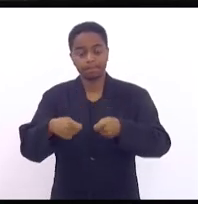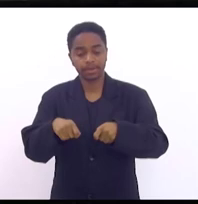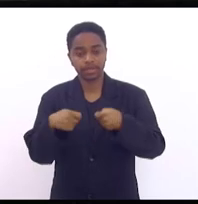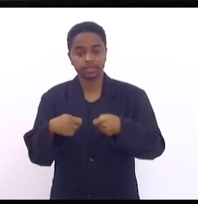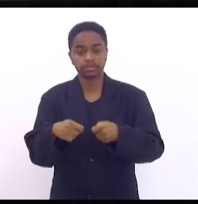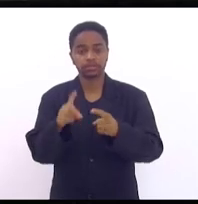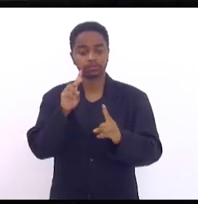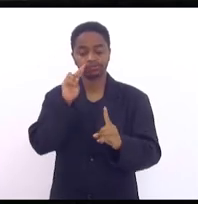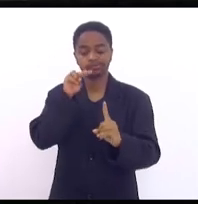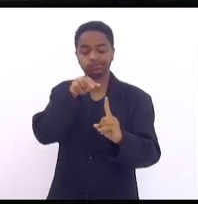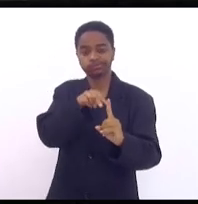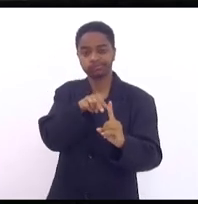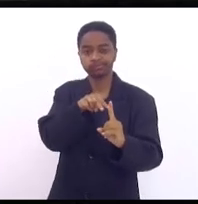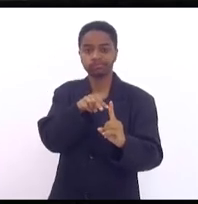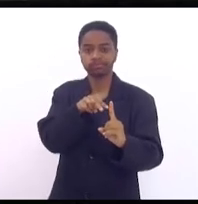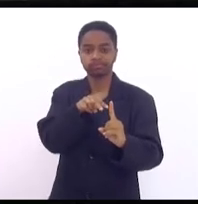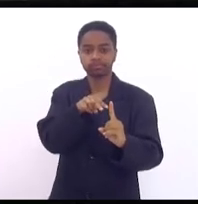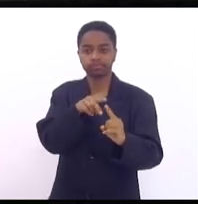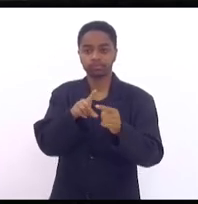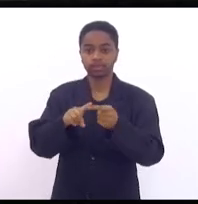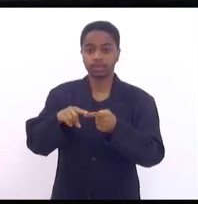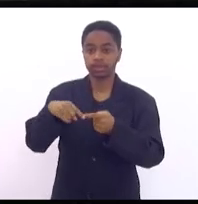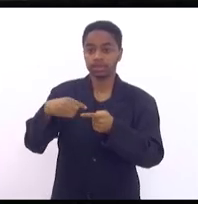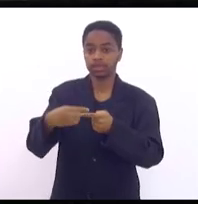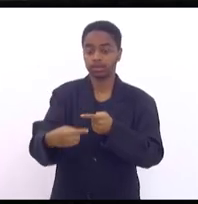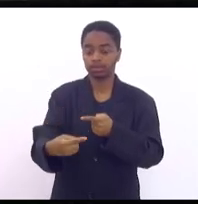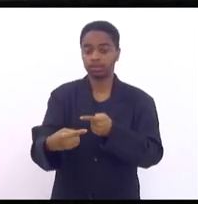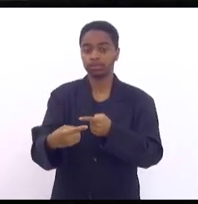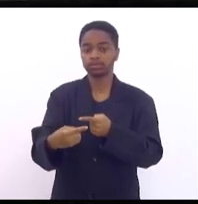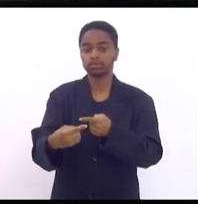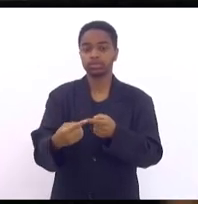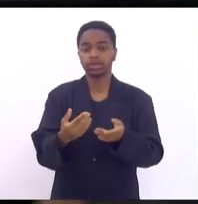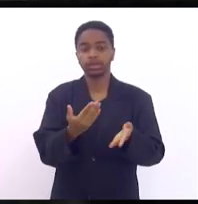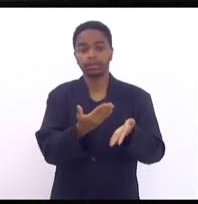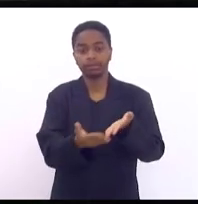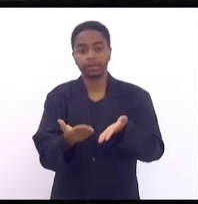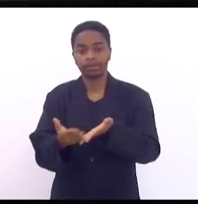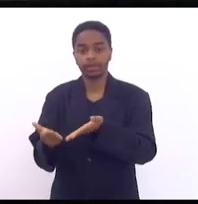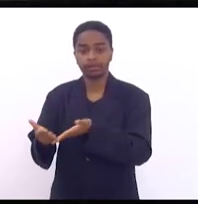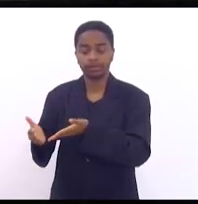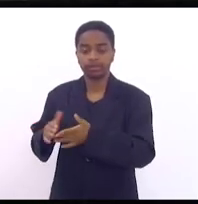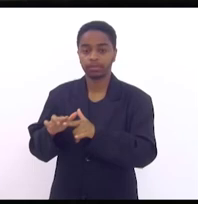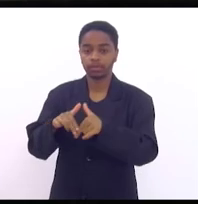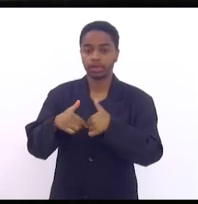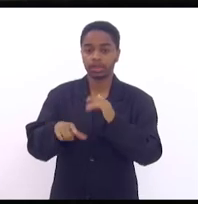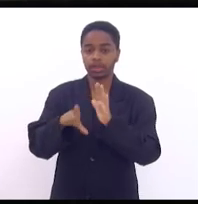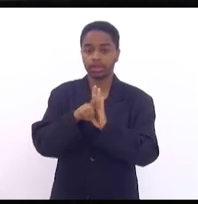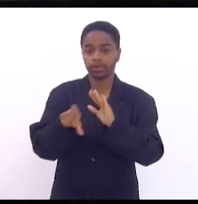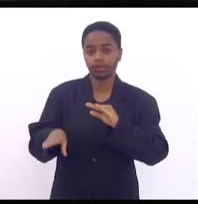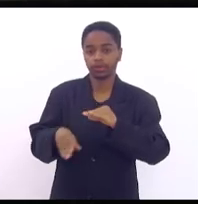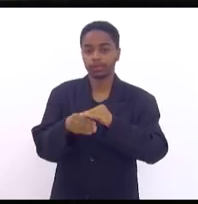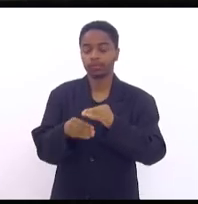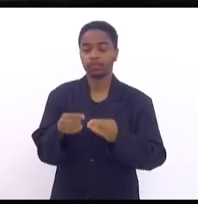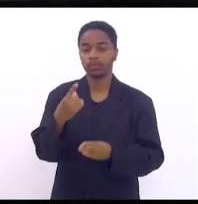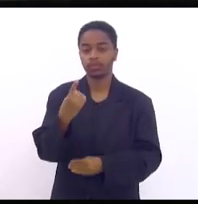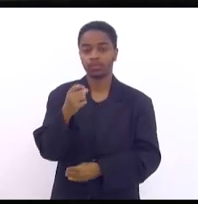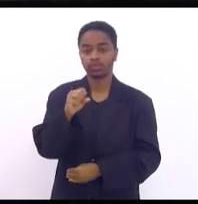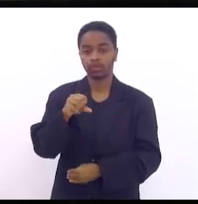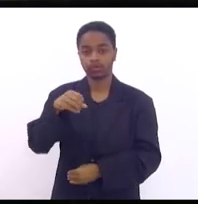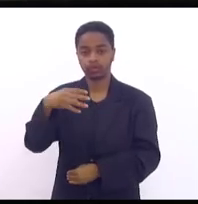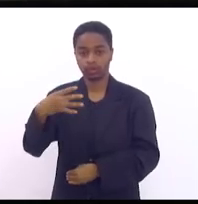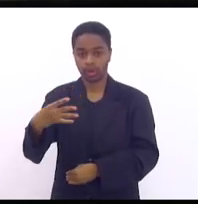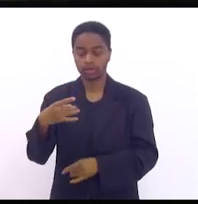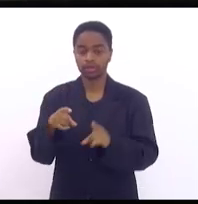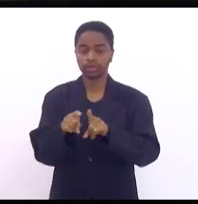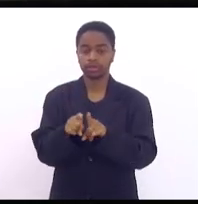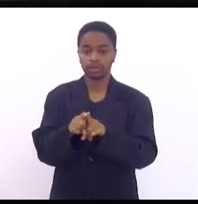desse olhar após as perdas causadas pela Lei Complementar 194 e também